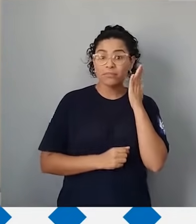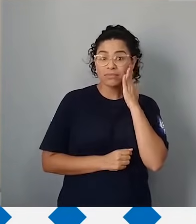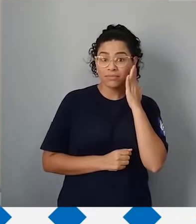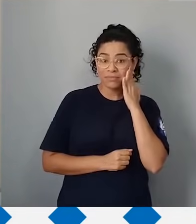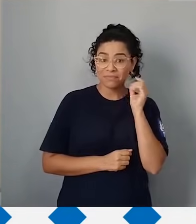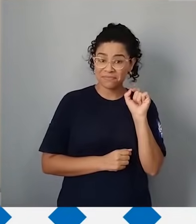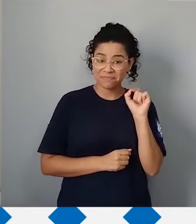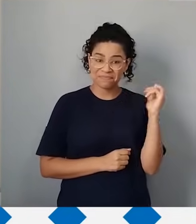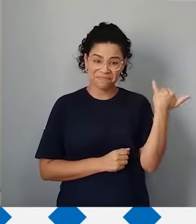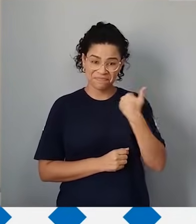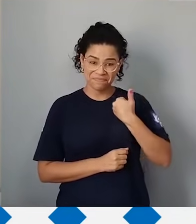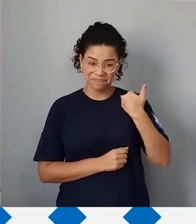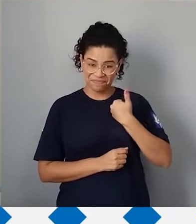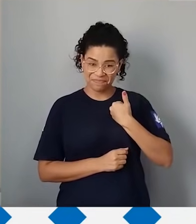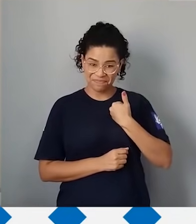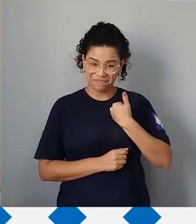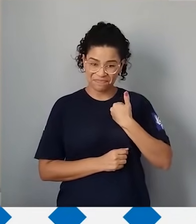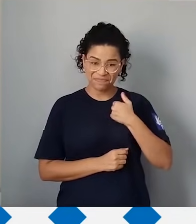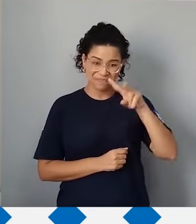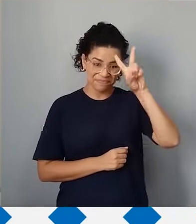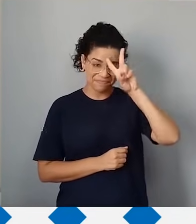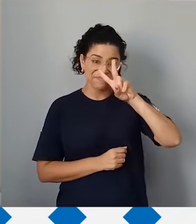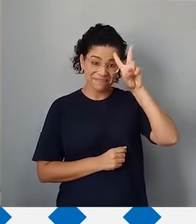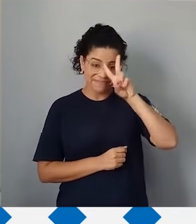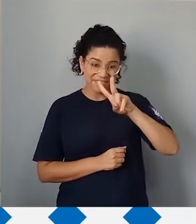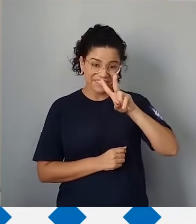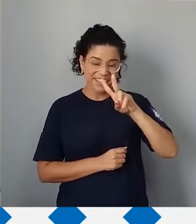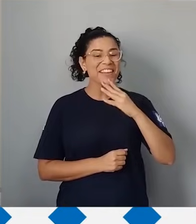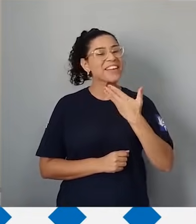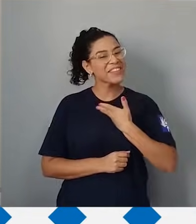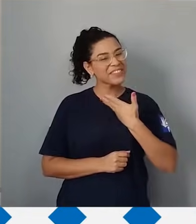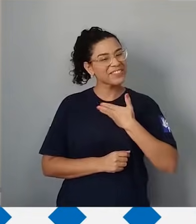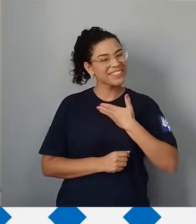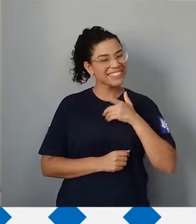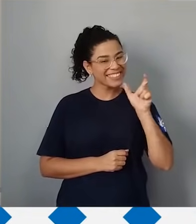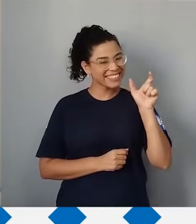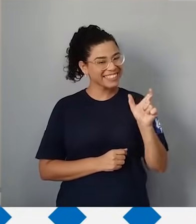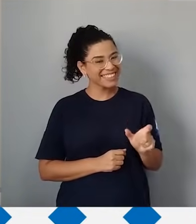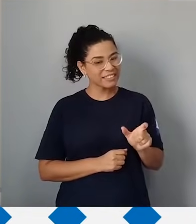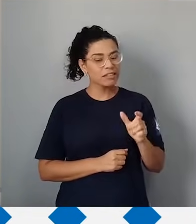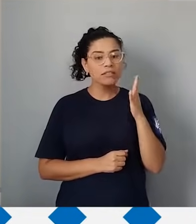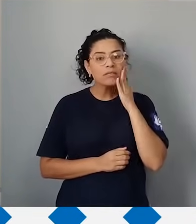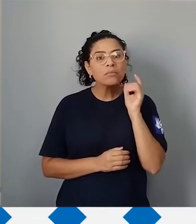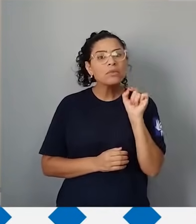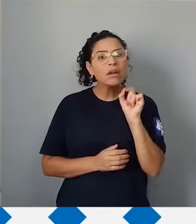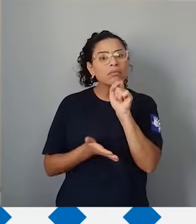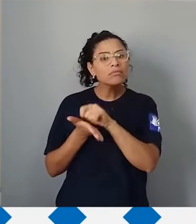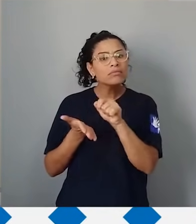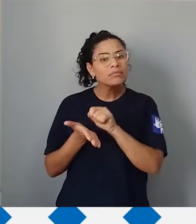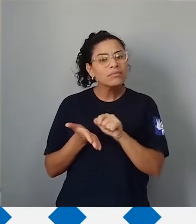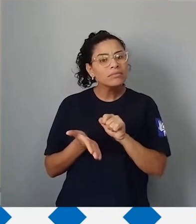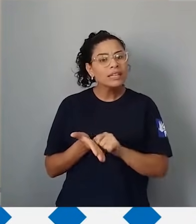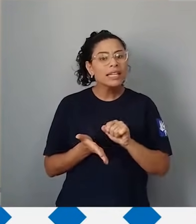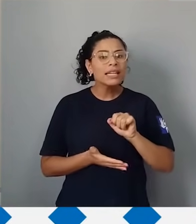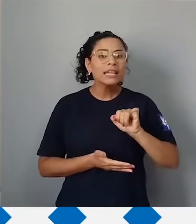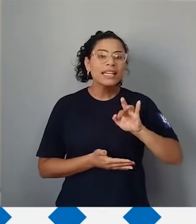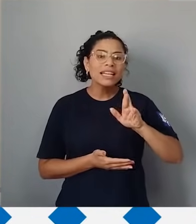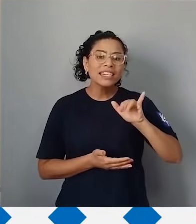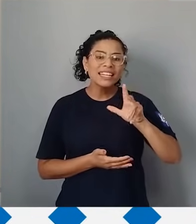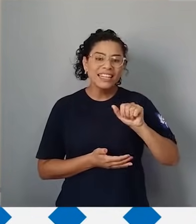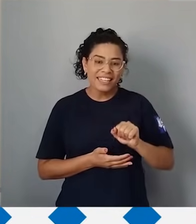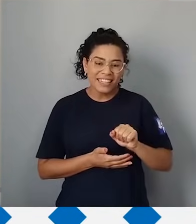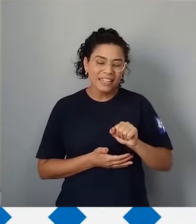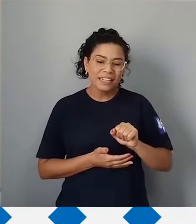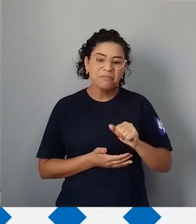Sabe quem me contou essa história? Foi uma amiga. E sabe quem escreveu? Foi a Ira